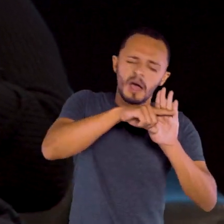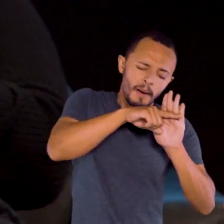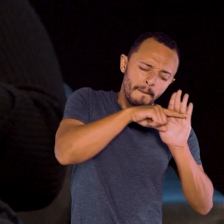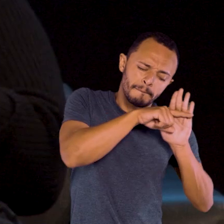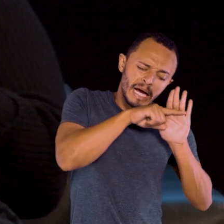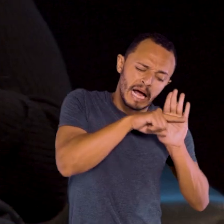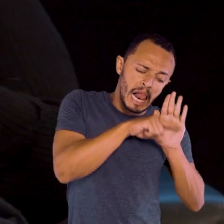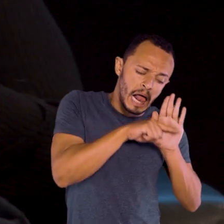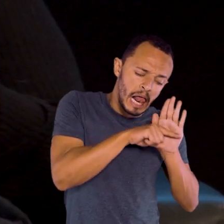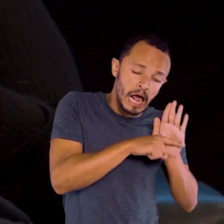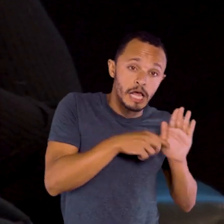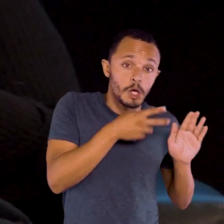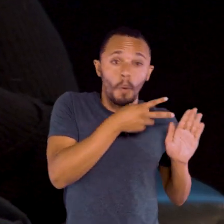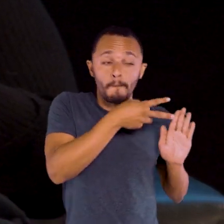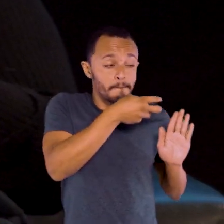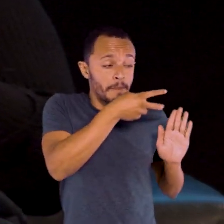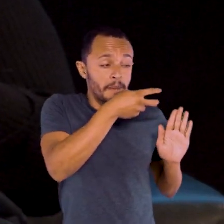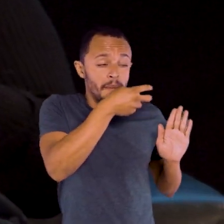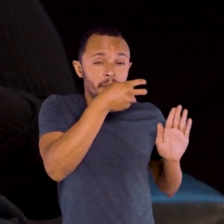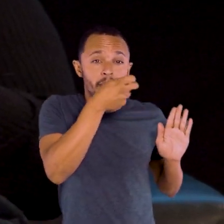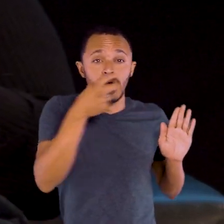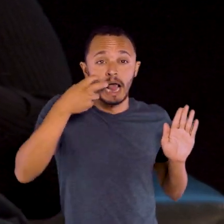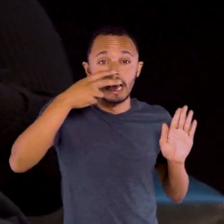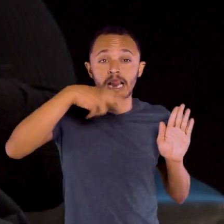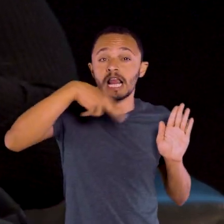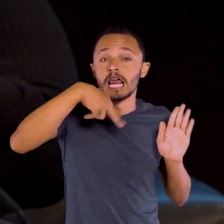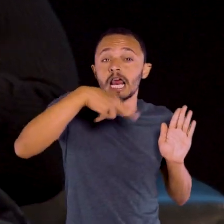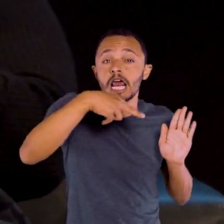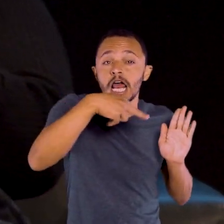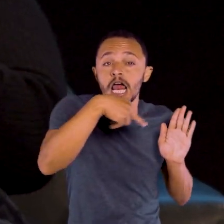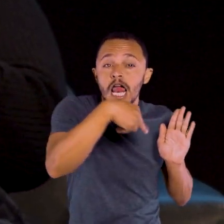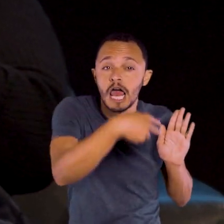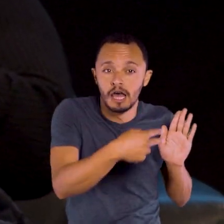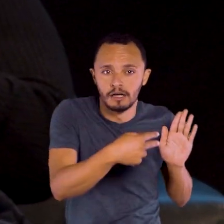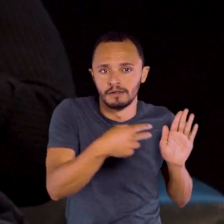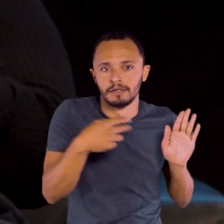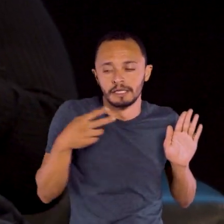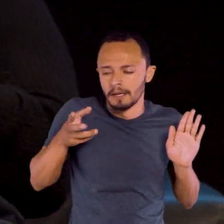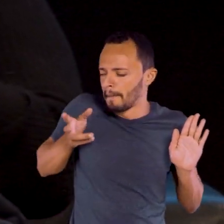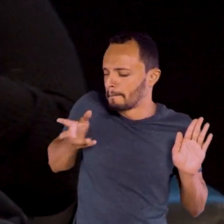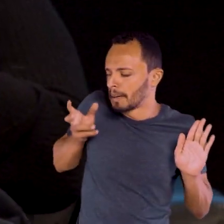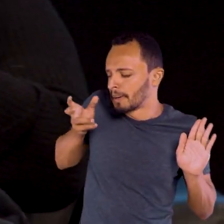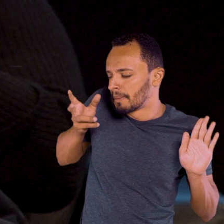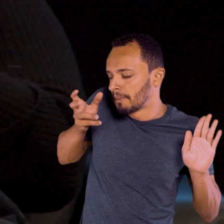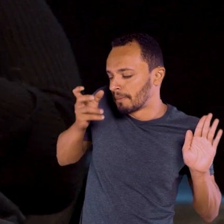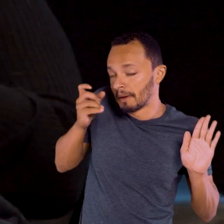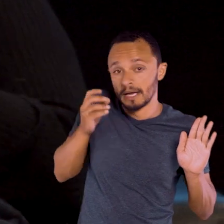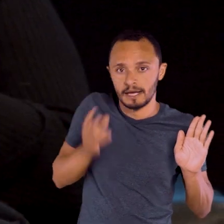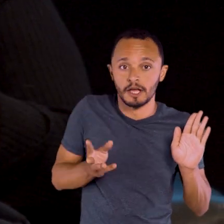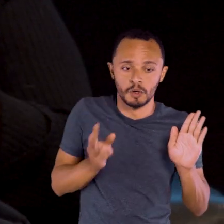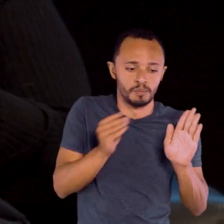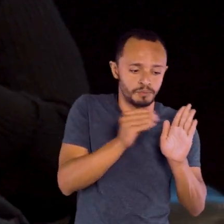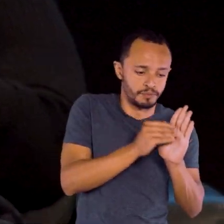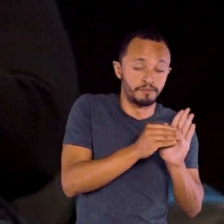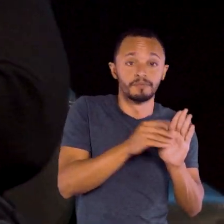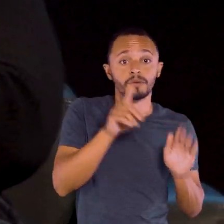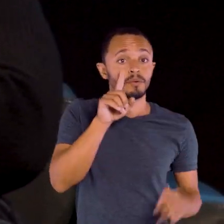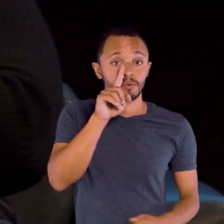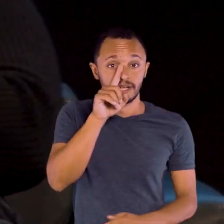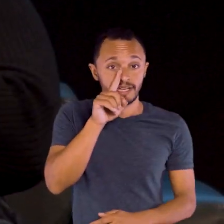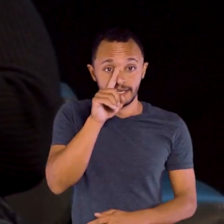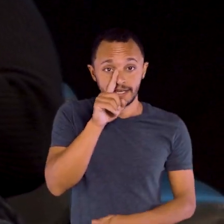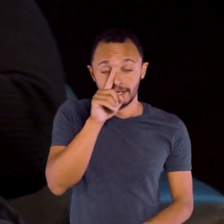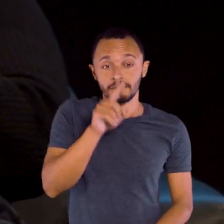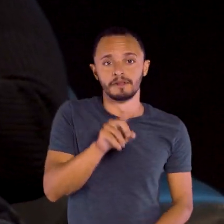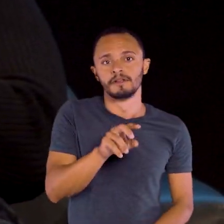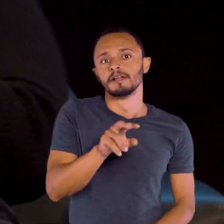eu li muita coisa, né? E achei muita coisa. Mas não cabia tudo aqui. Então, o Crime do Cais Valongo, o Nada